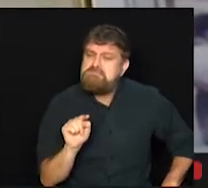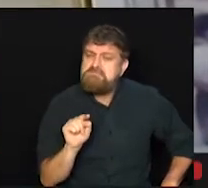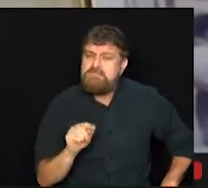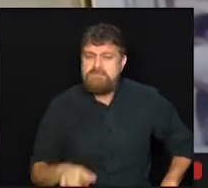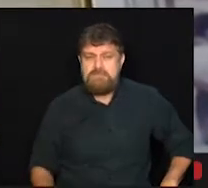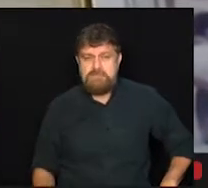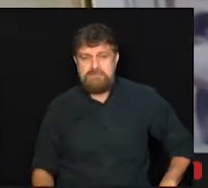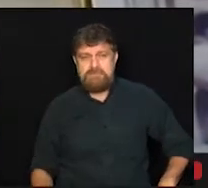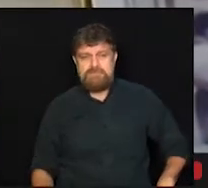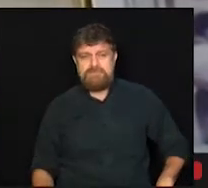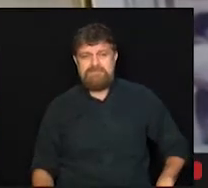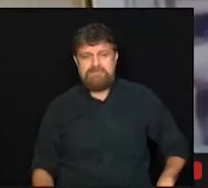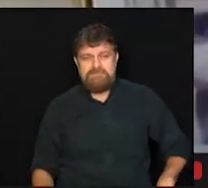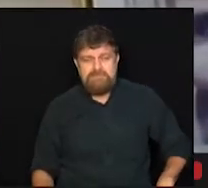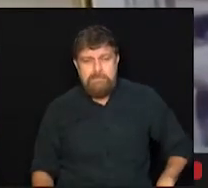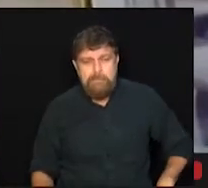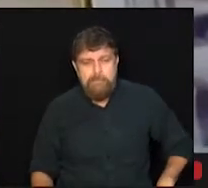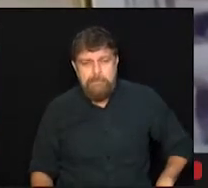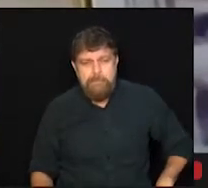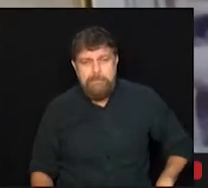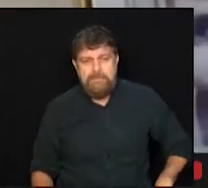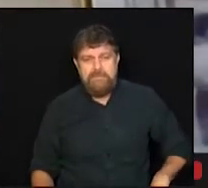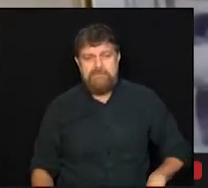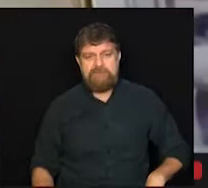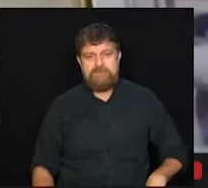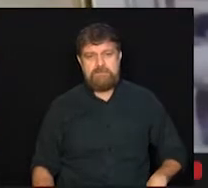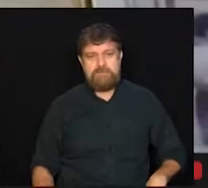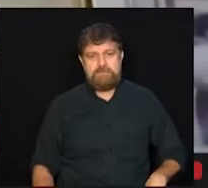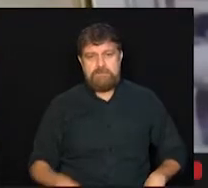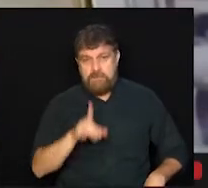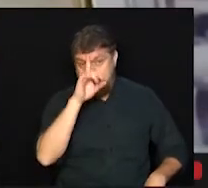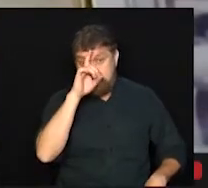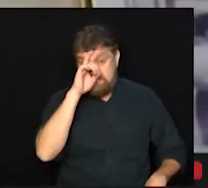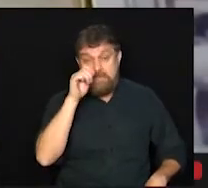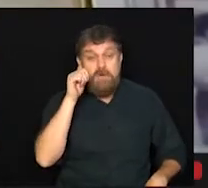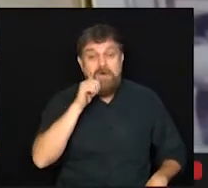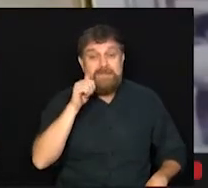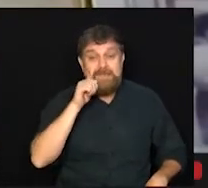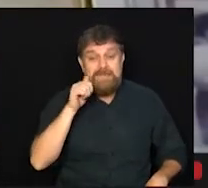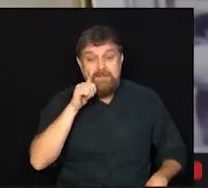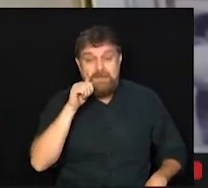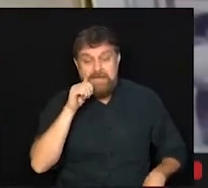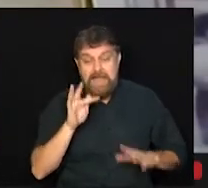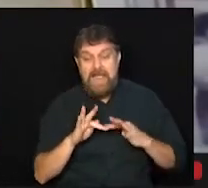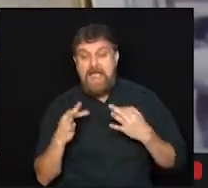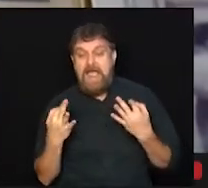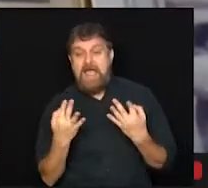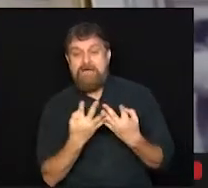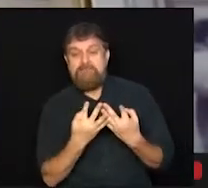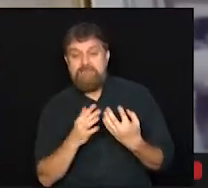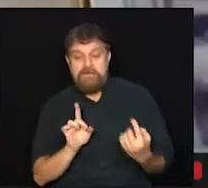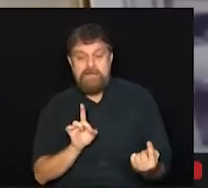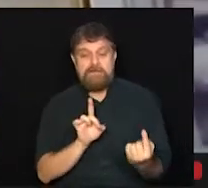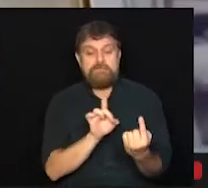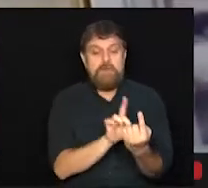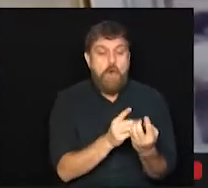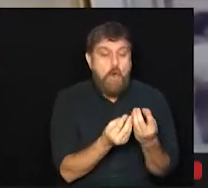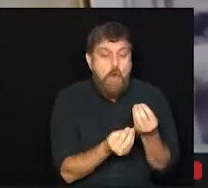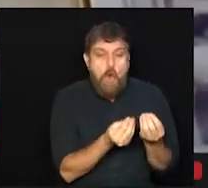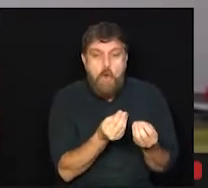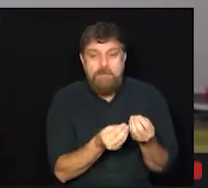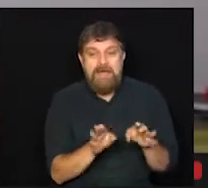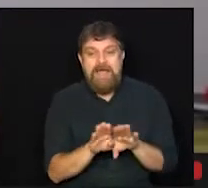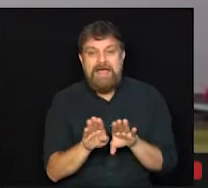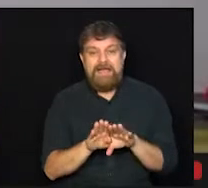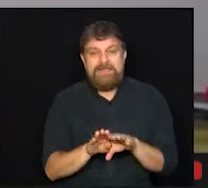Acho que eu não estou ouvindo, está fechado. É o CAISM, né? O tratamento aos contactantes das famílias. Sim, verdade. Tiveram, e em Sumaré também,